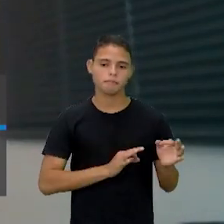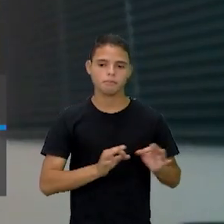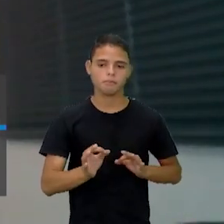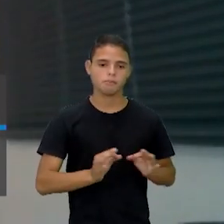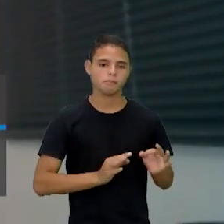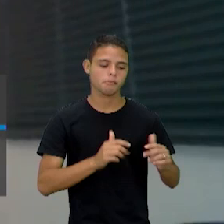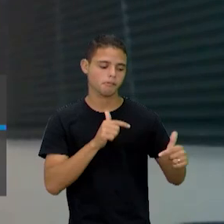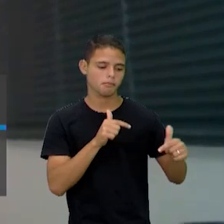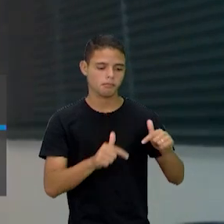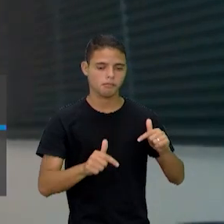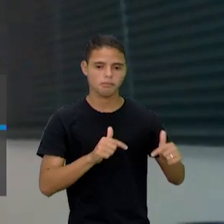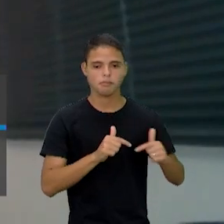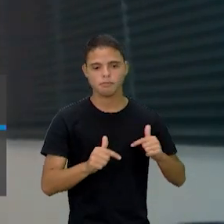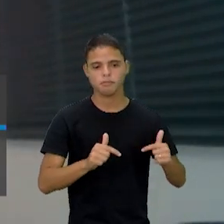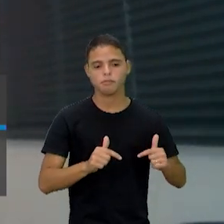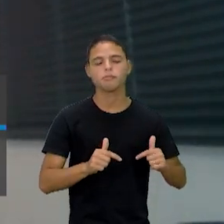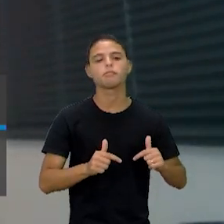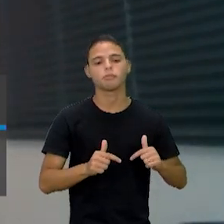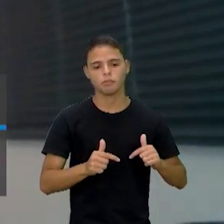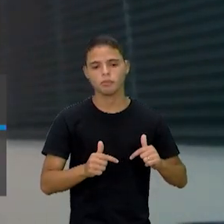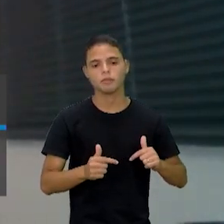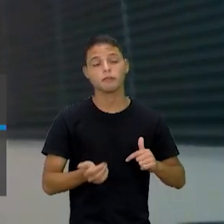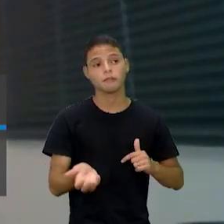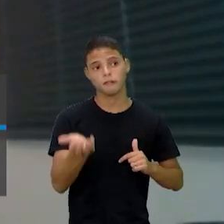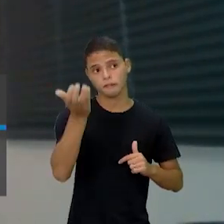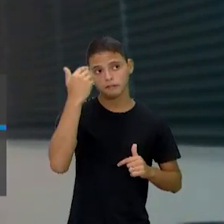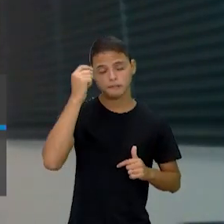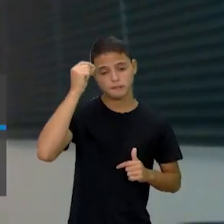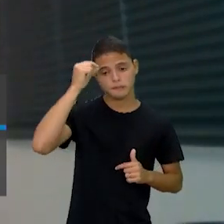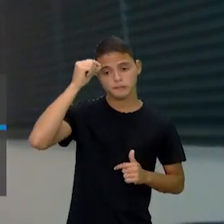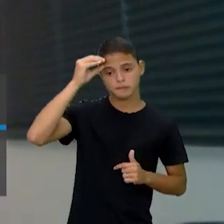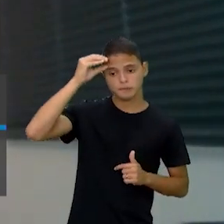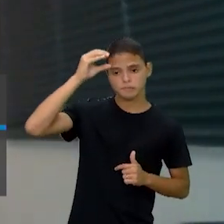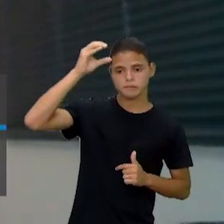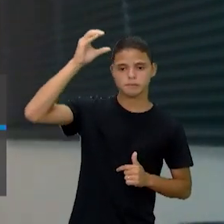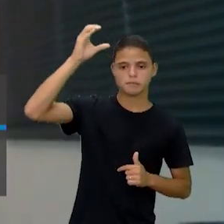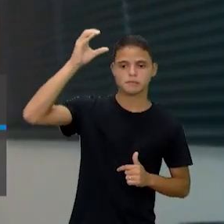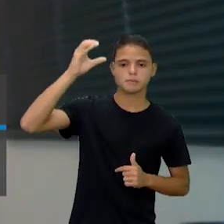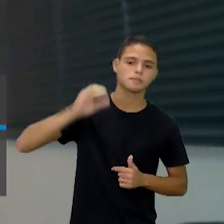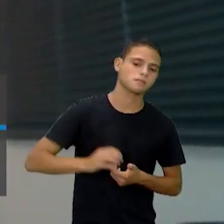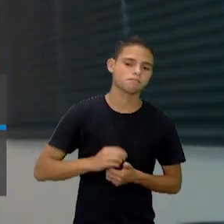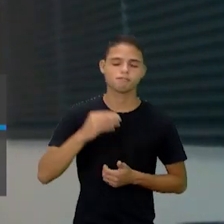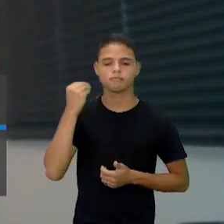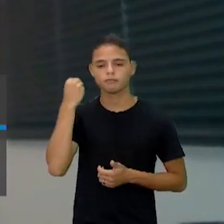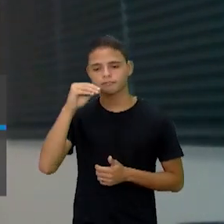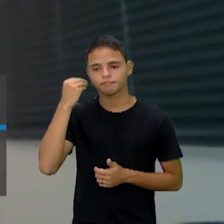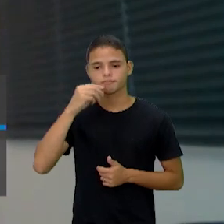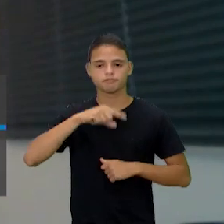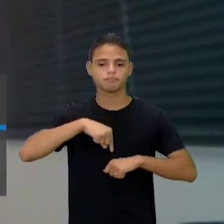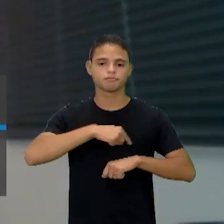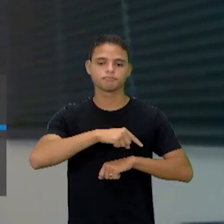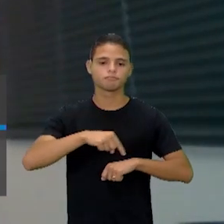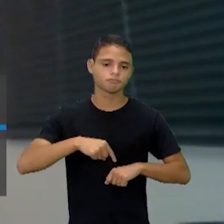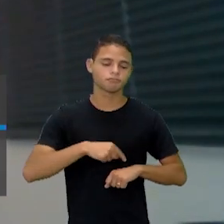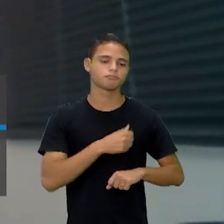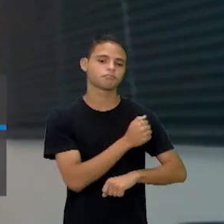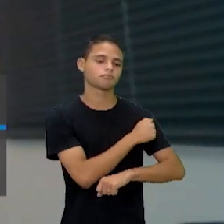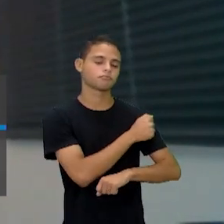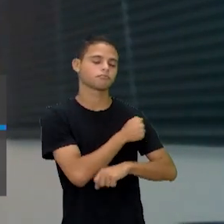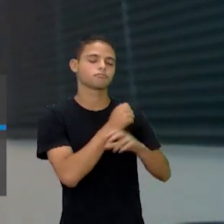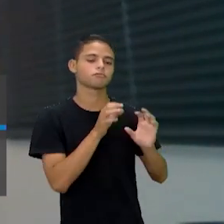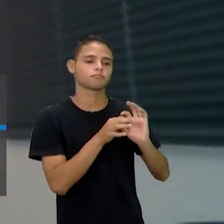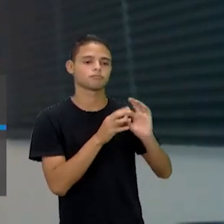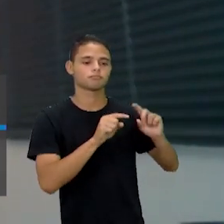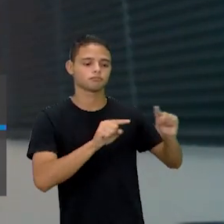esse trabalho também de enriquecimento intracurricular, para aproveitar esse tempo que esse estudante fica ocioso em sala de